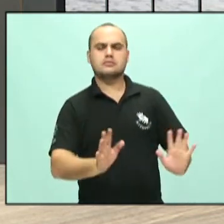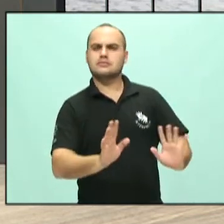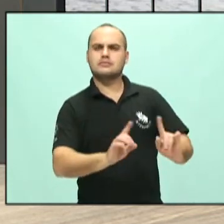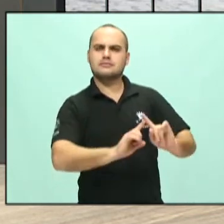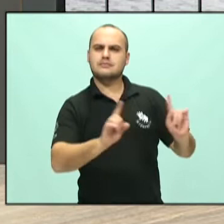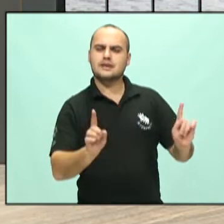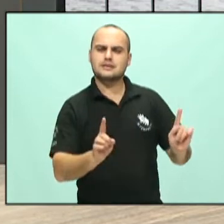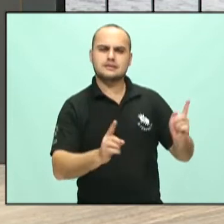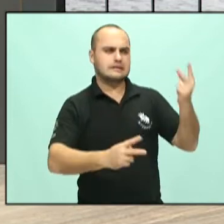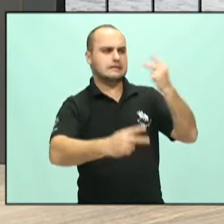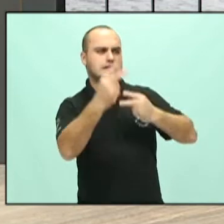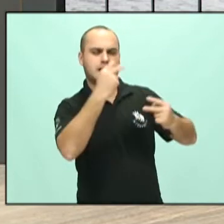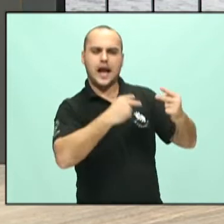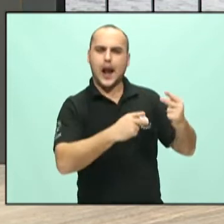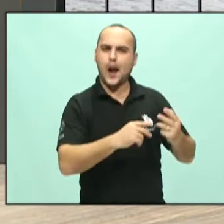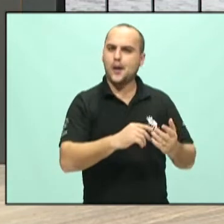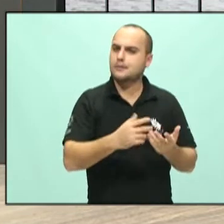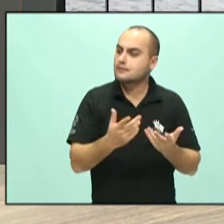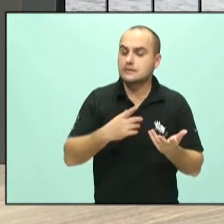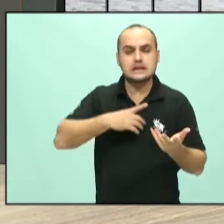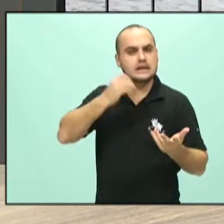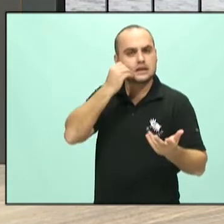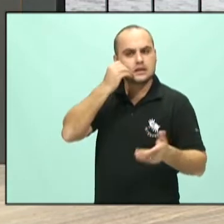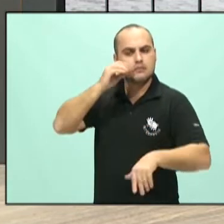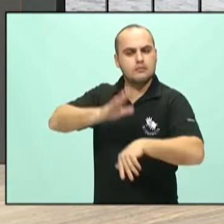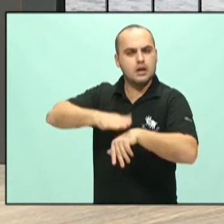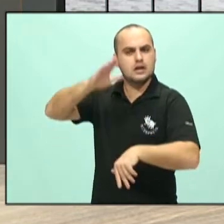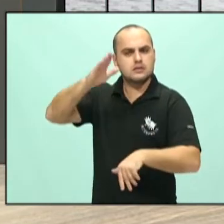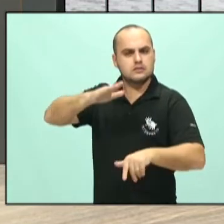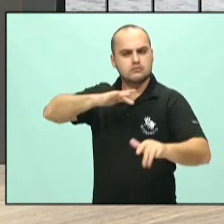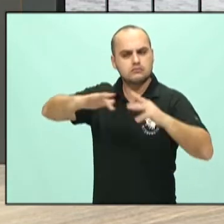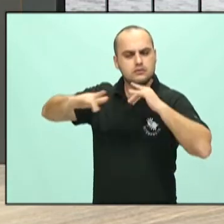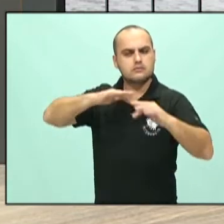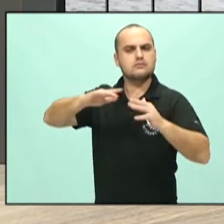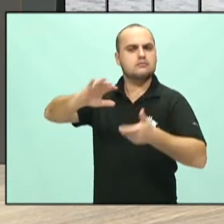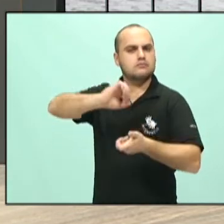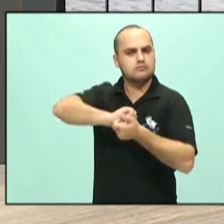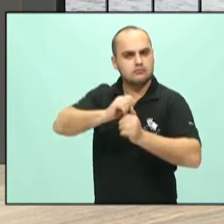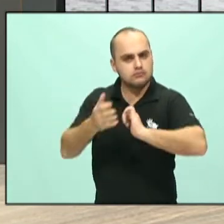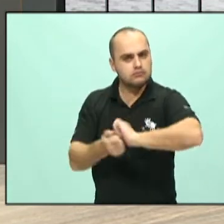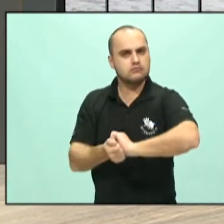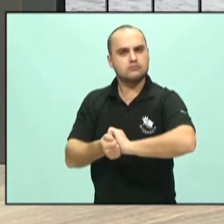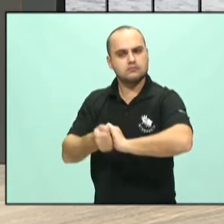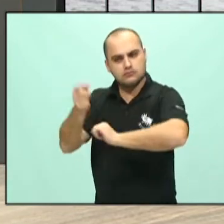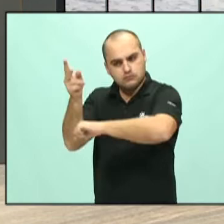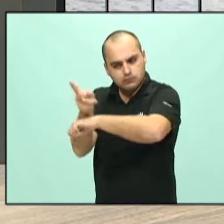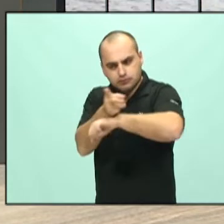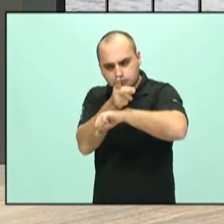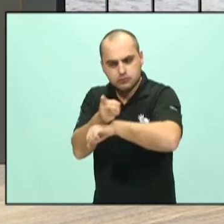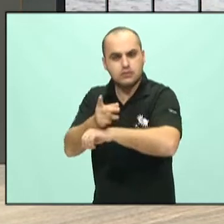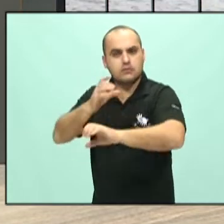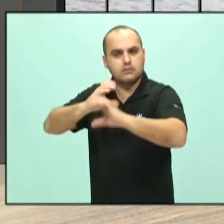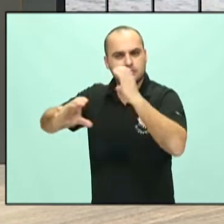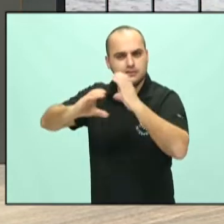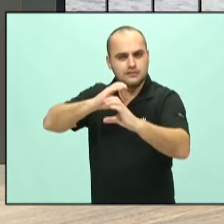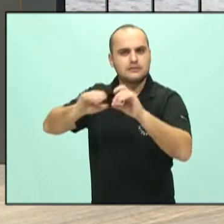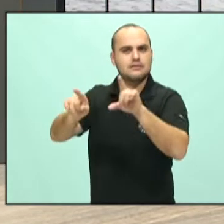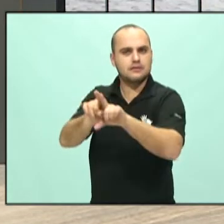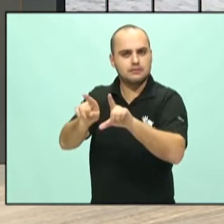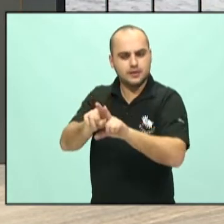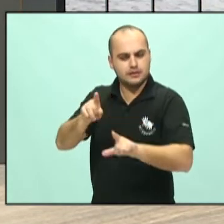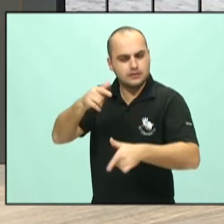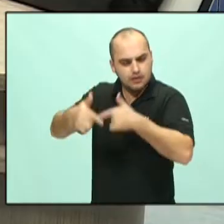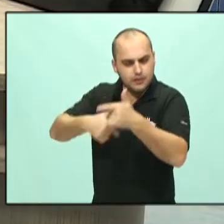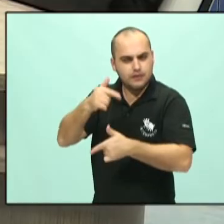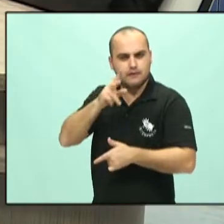nessa questão de trazer mais movimentos artísticos, tanto audiovisuais como da área da comunicação, aqui que a gente vê trabalhando